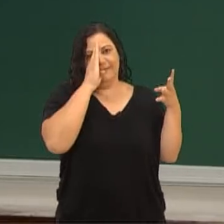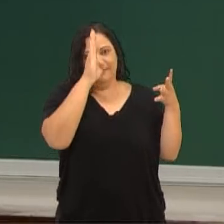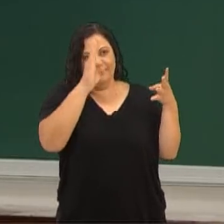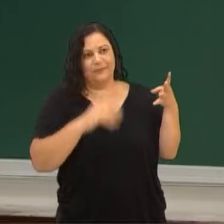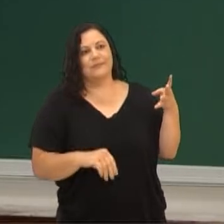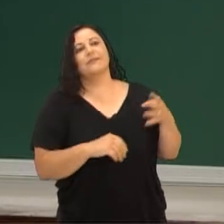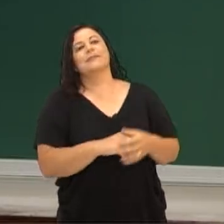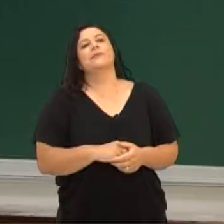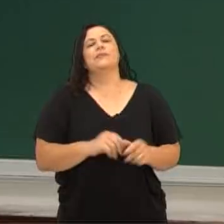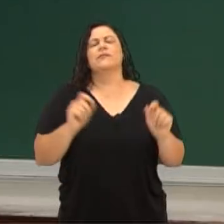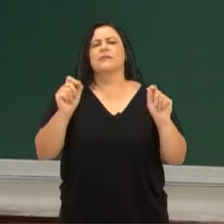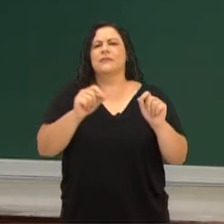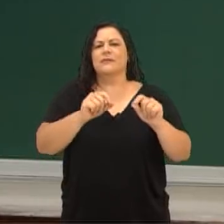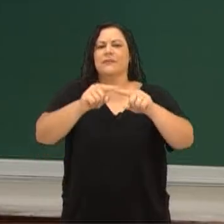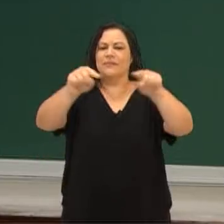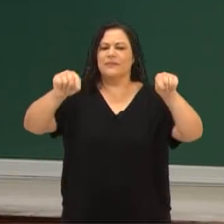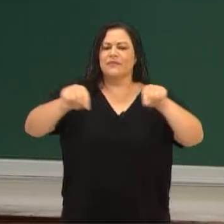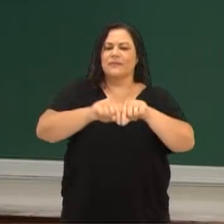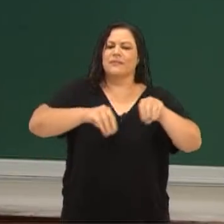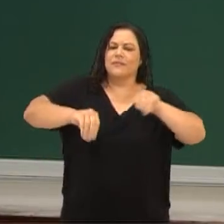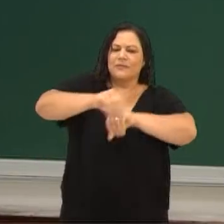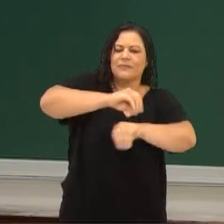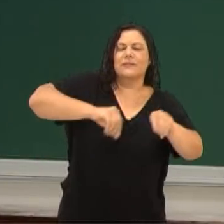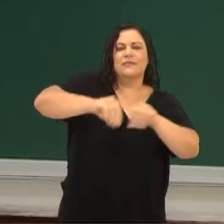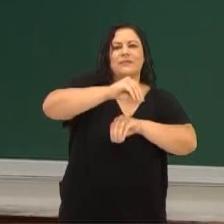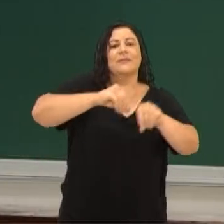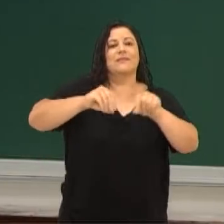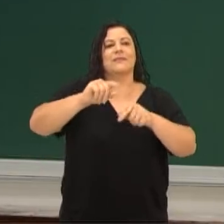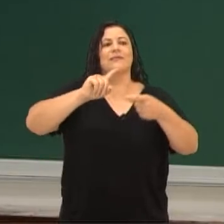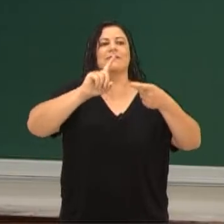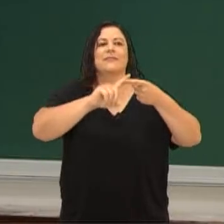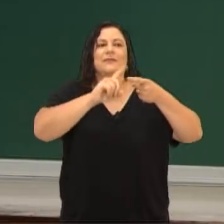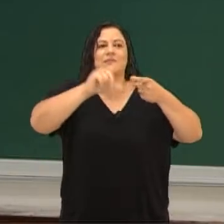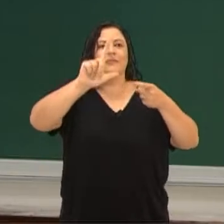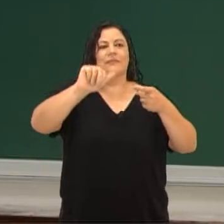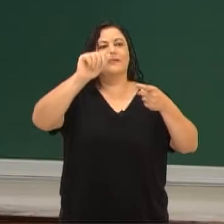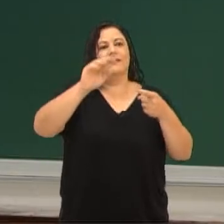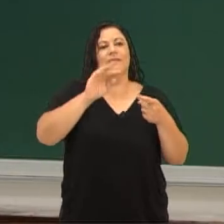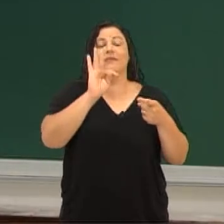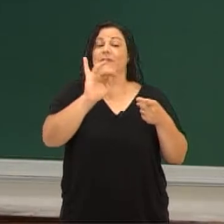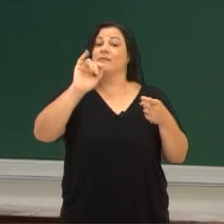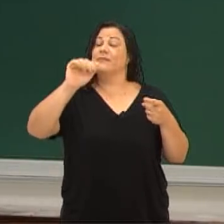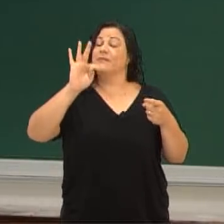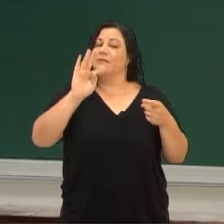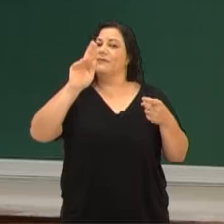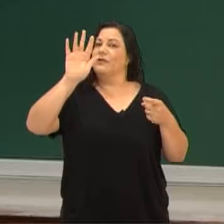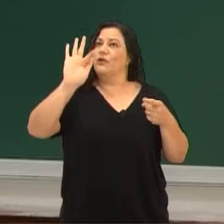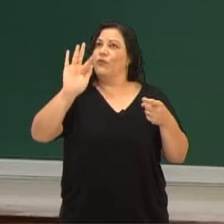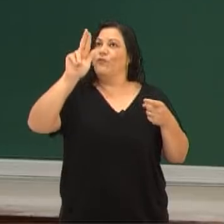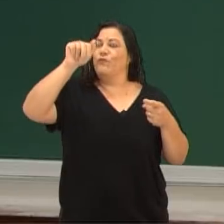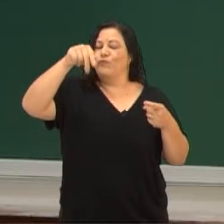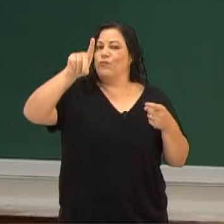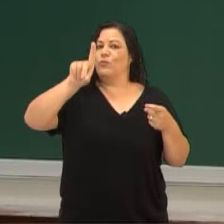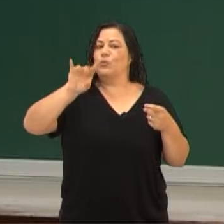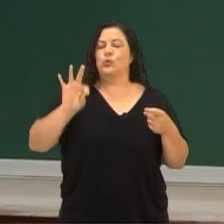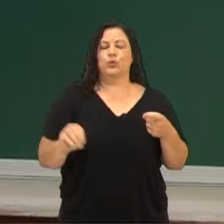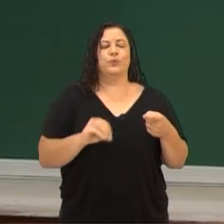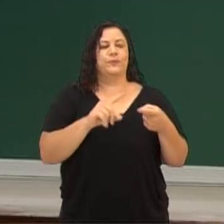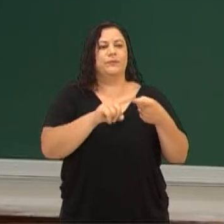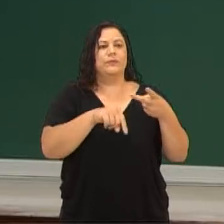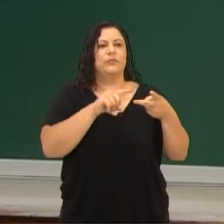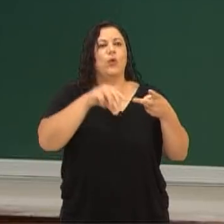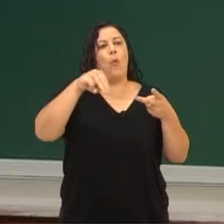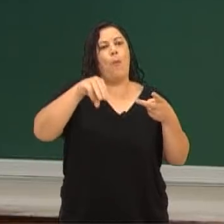extensões de terra. Monocultura, é plantado um único produto. Mão de obra escrava, muitas